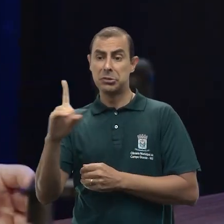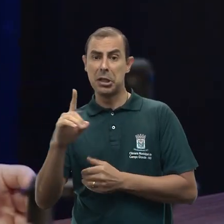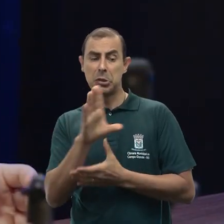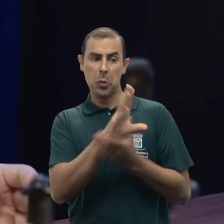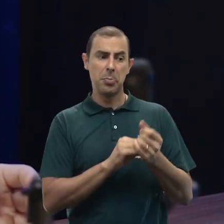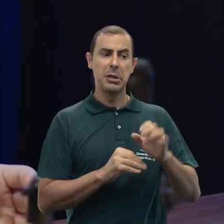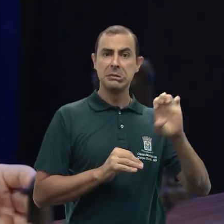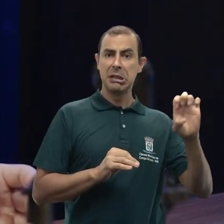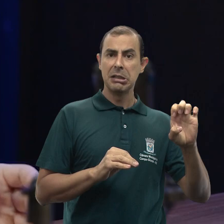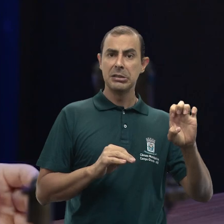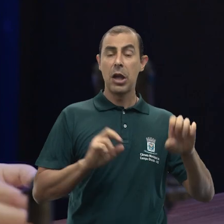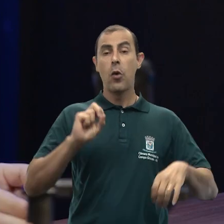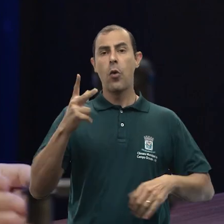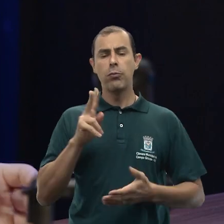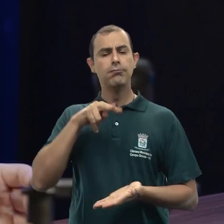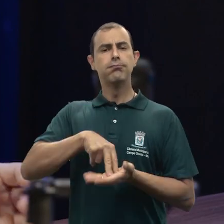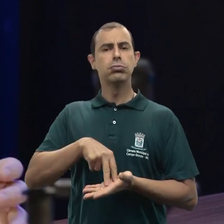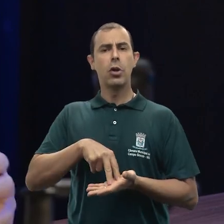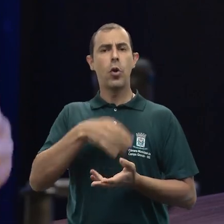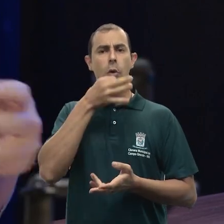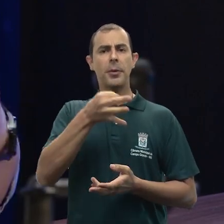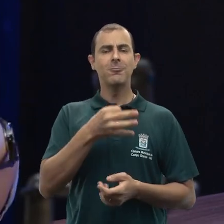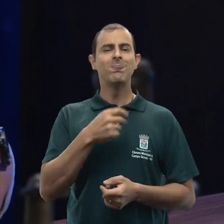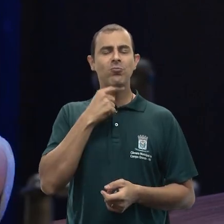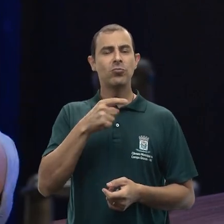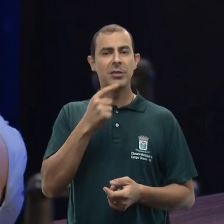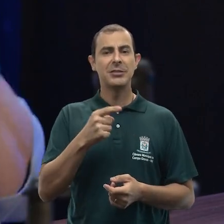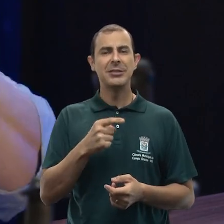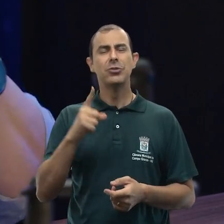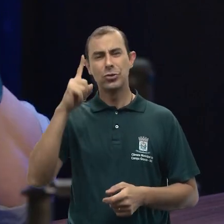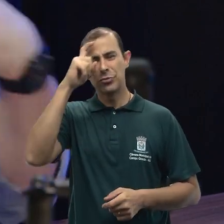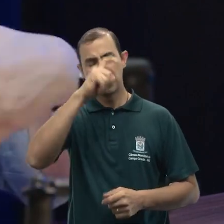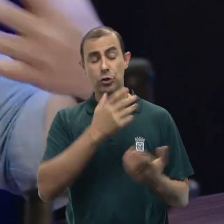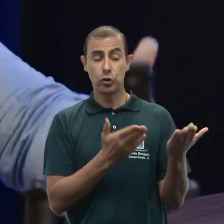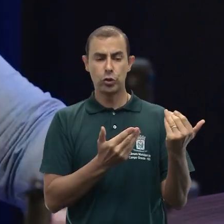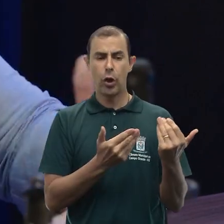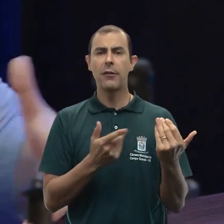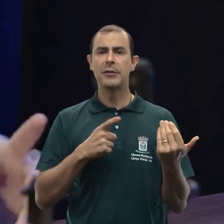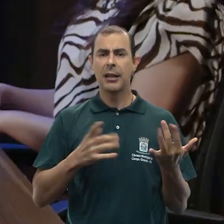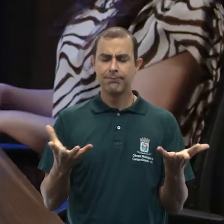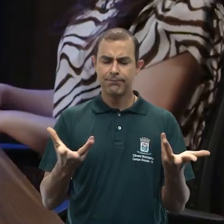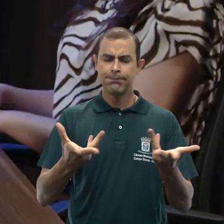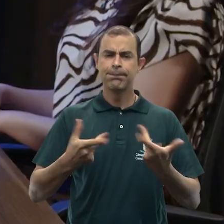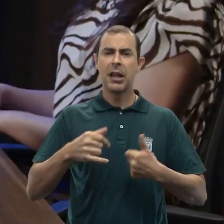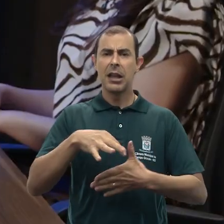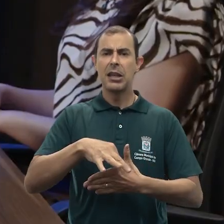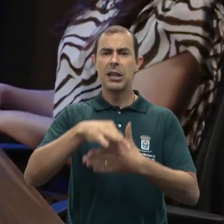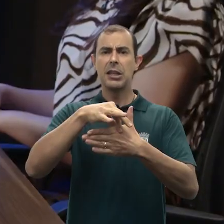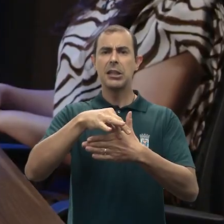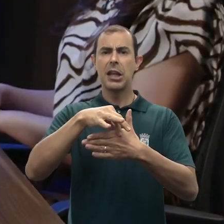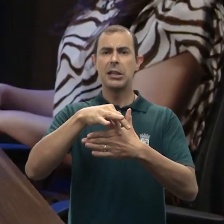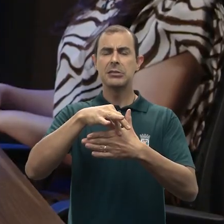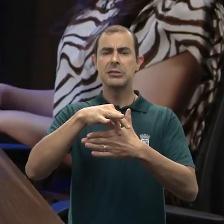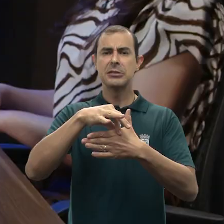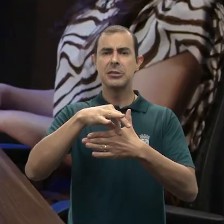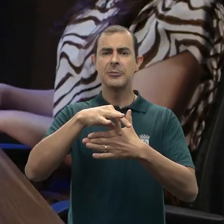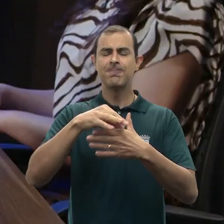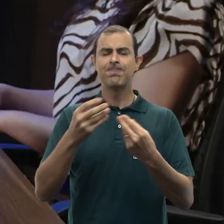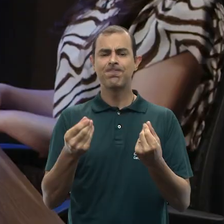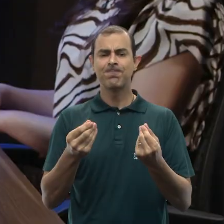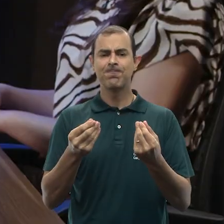posicionar. Então a gente tem muitos desafios para que o jovem coloque a habilidade de liderança